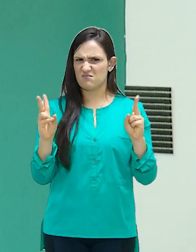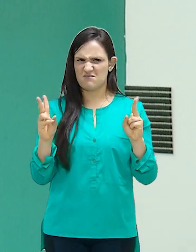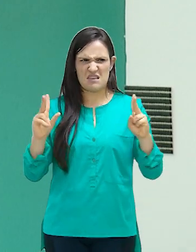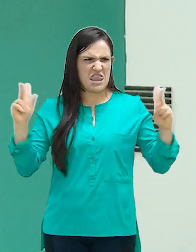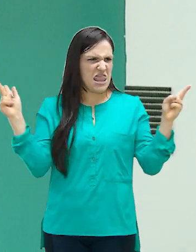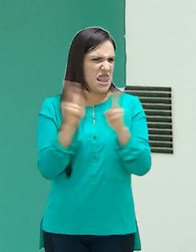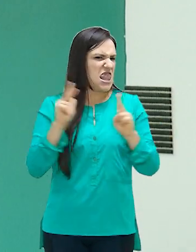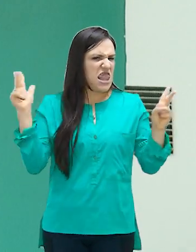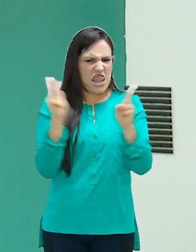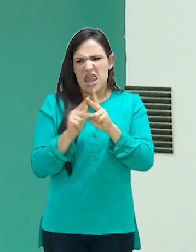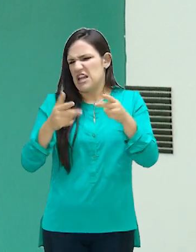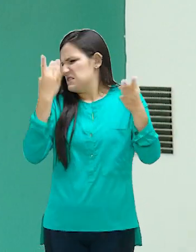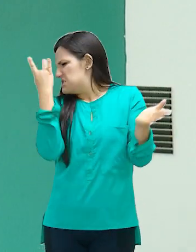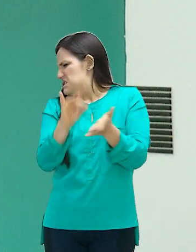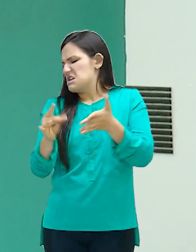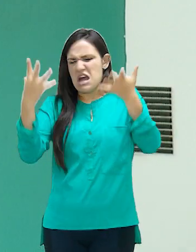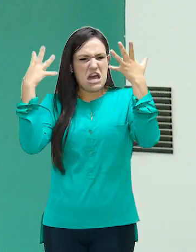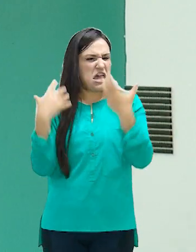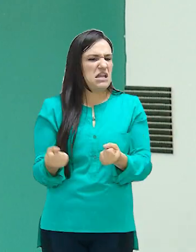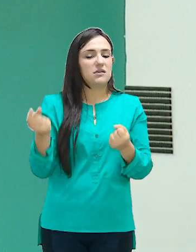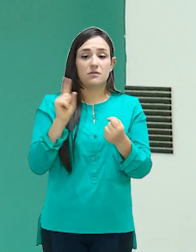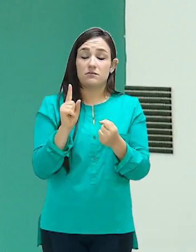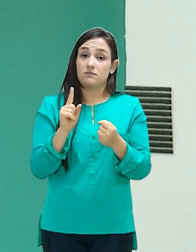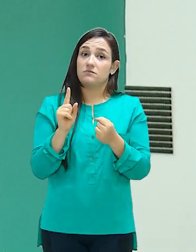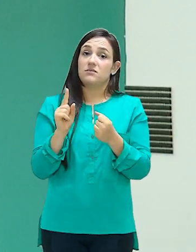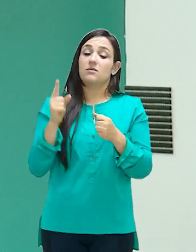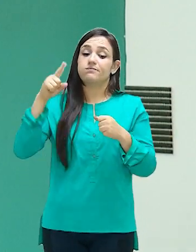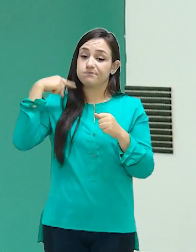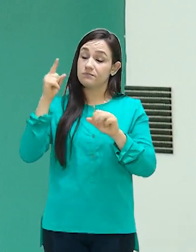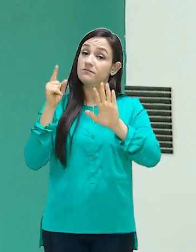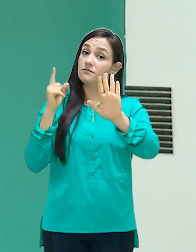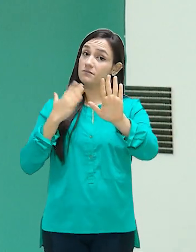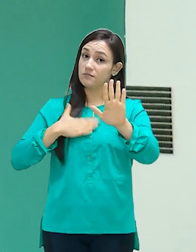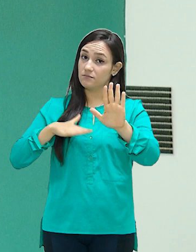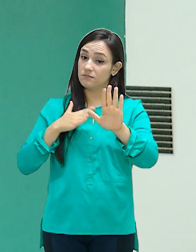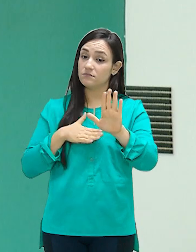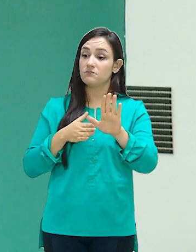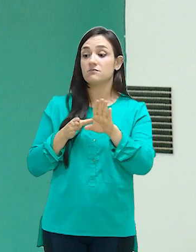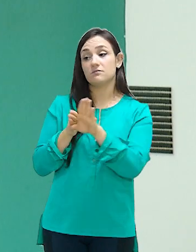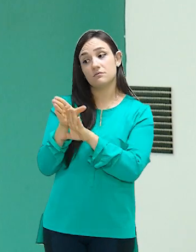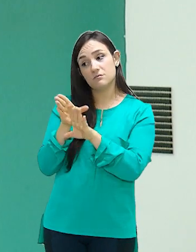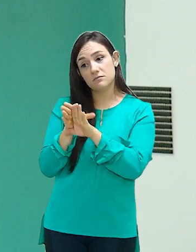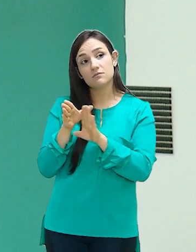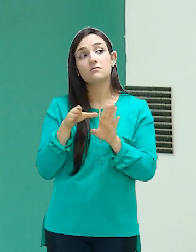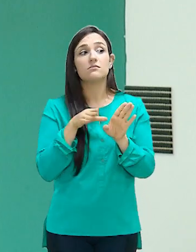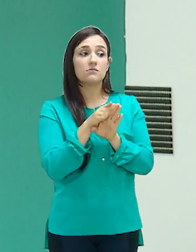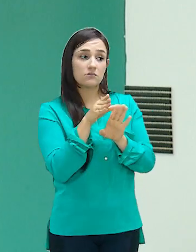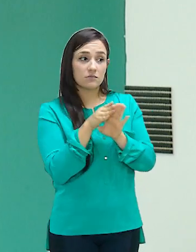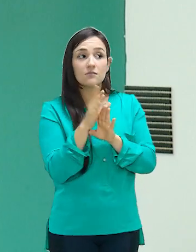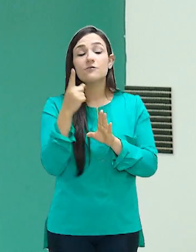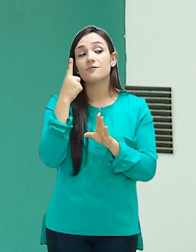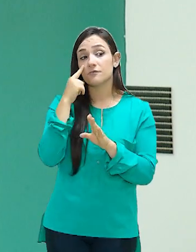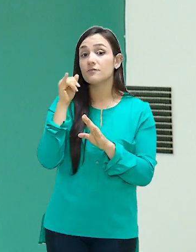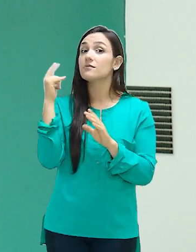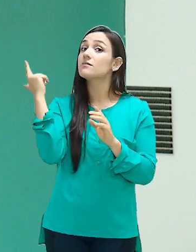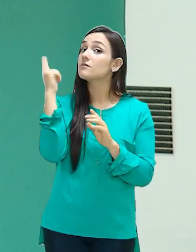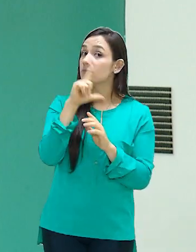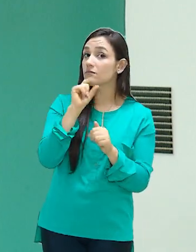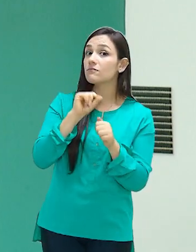do conflito, a gente vai orientando para que seja através do divórcio